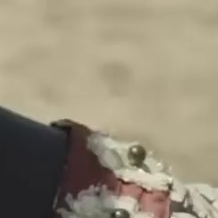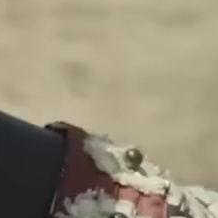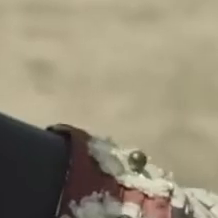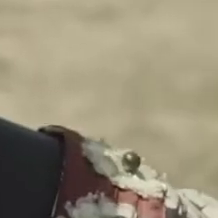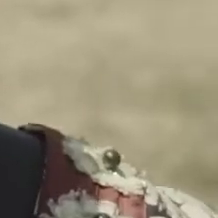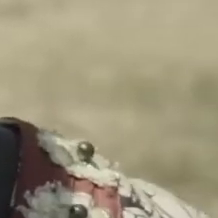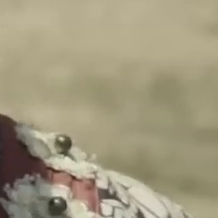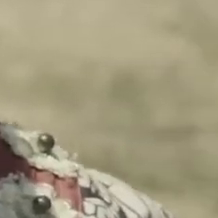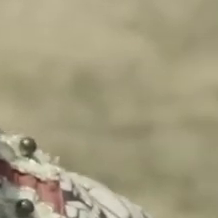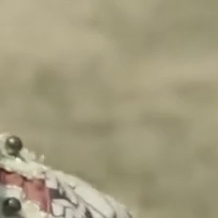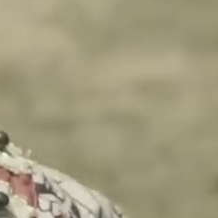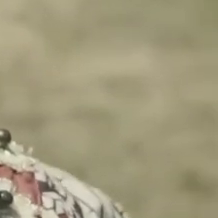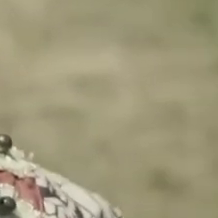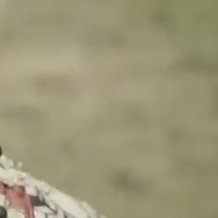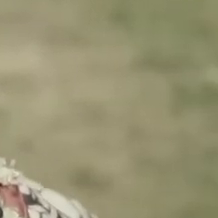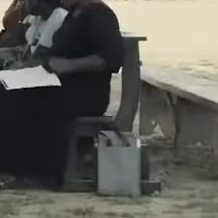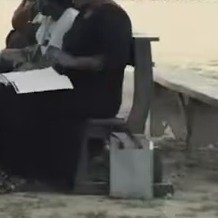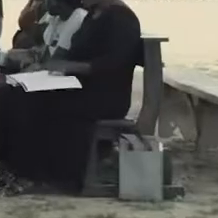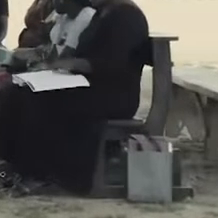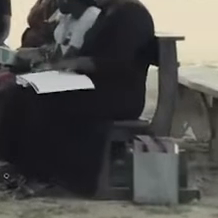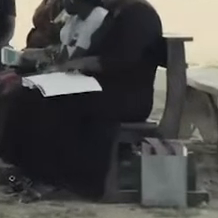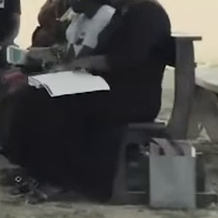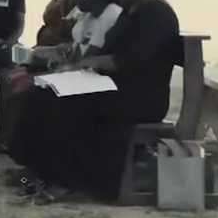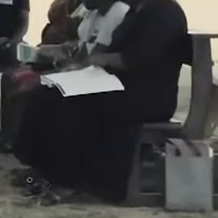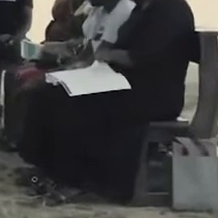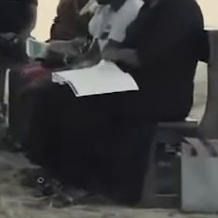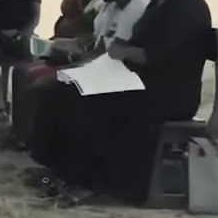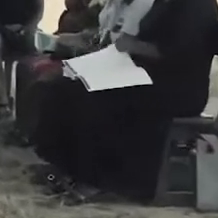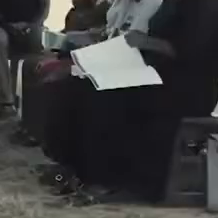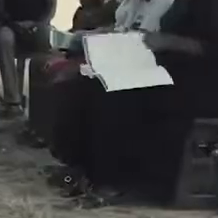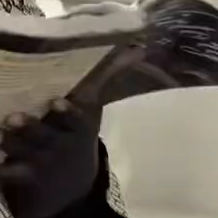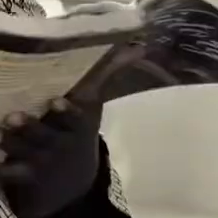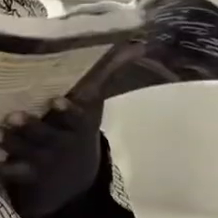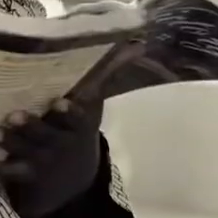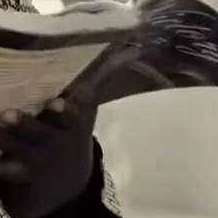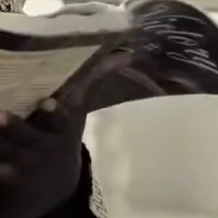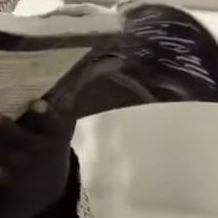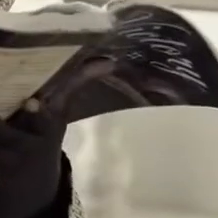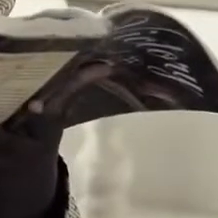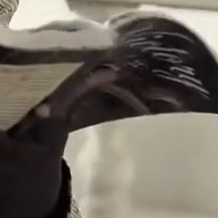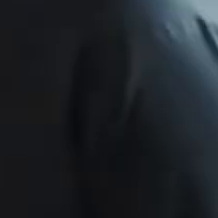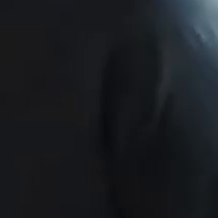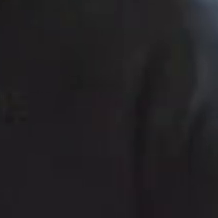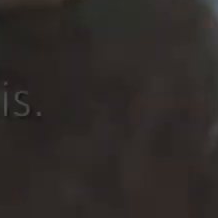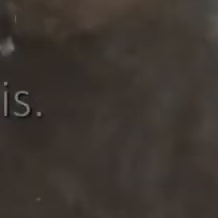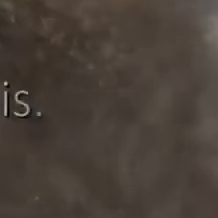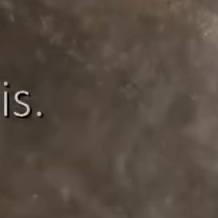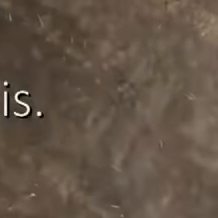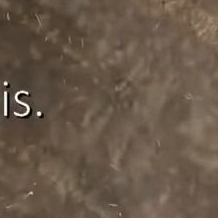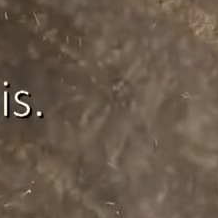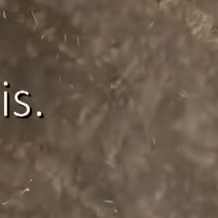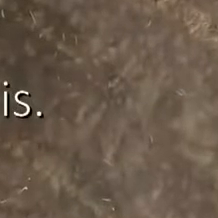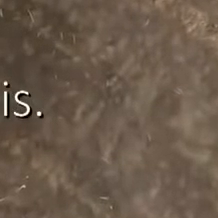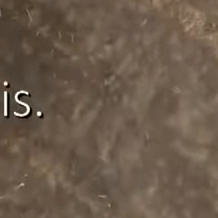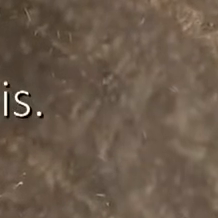remember that you died for me, my heart leaps for joy, for there's no